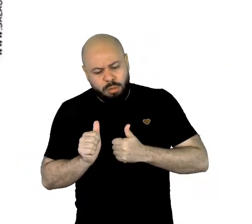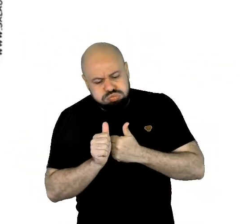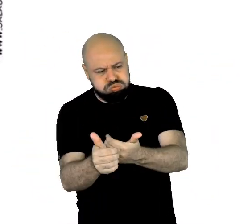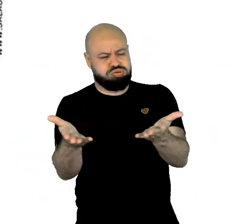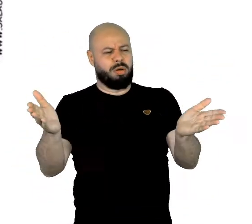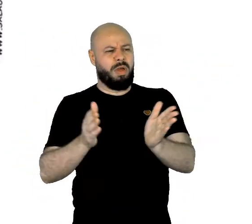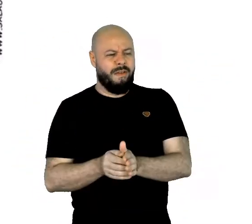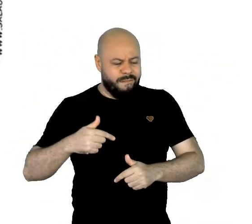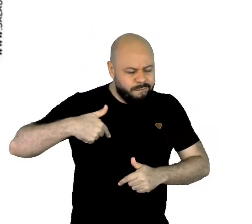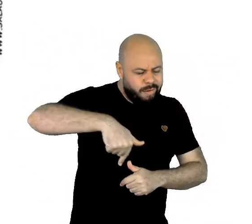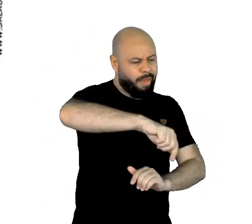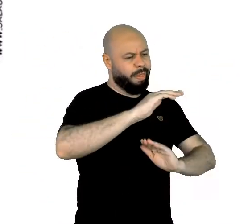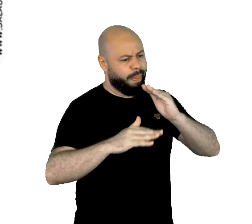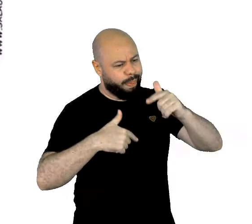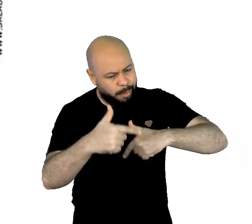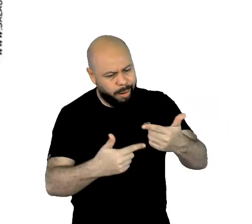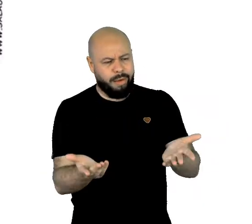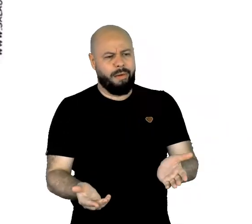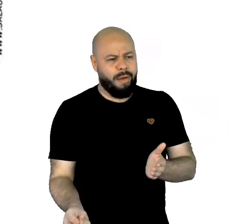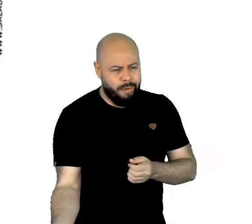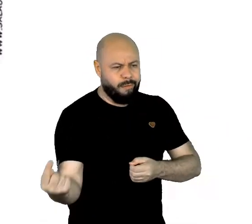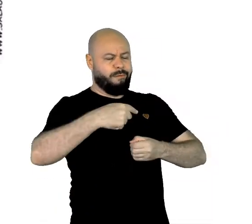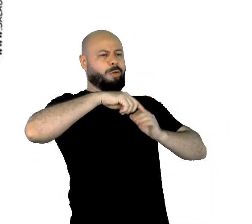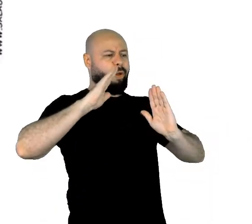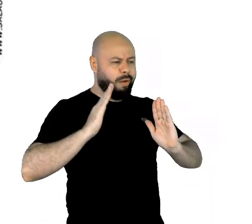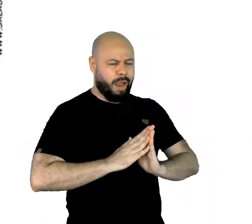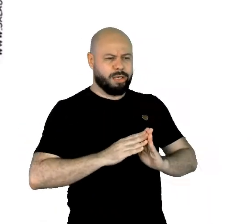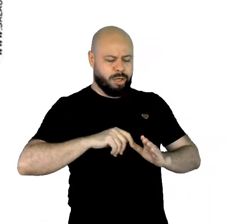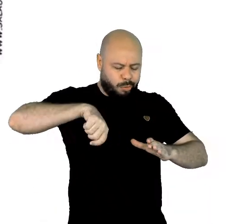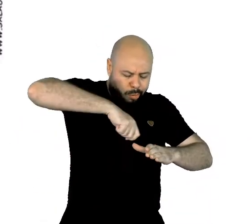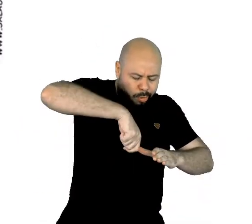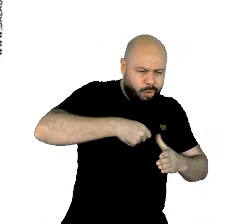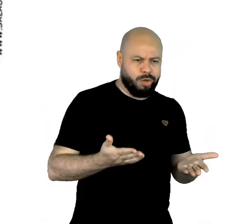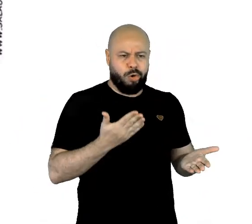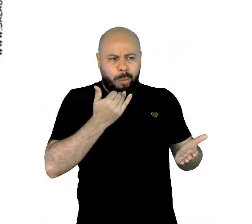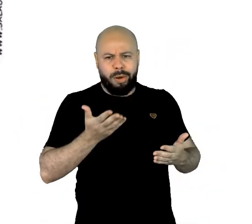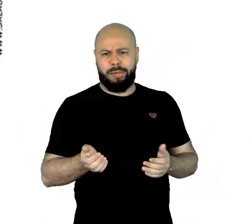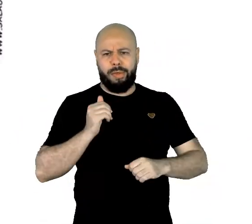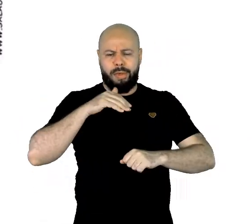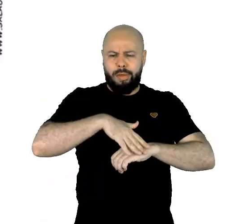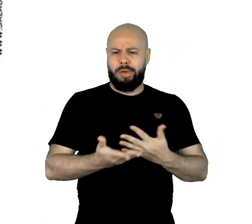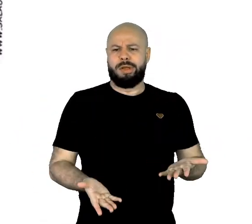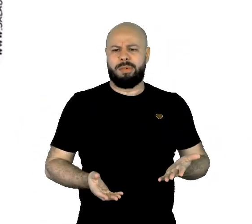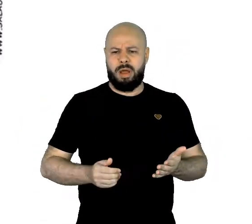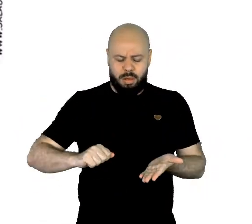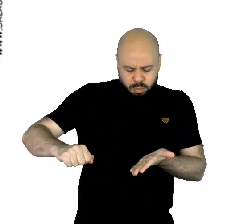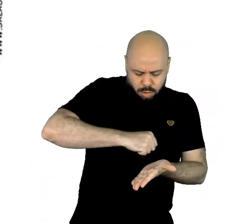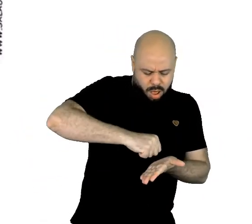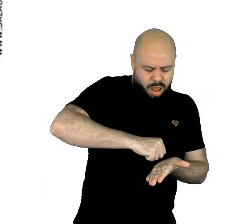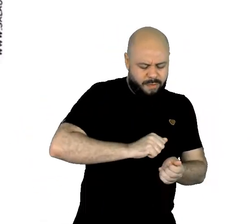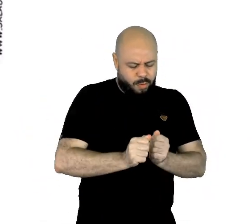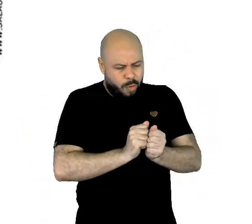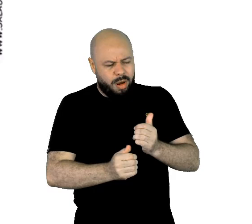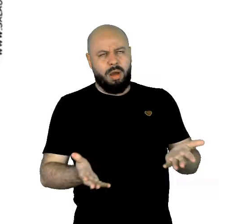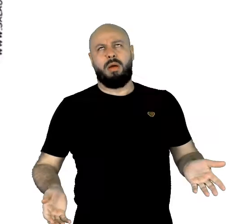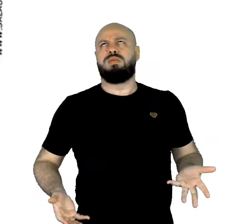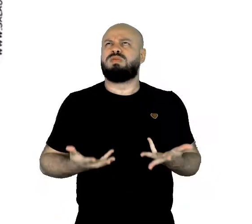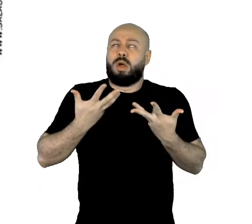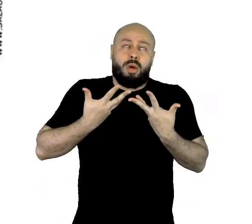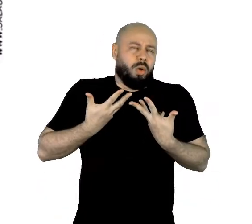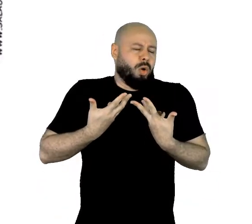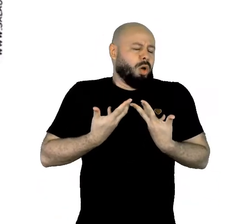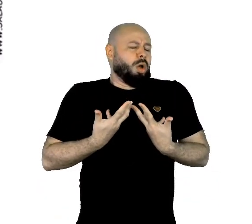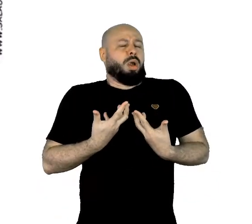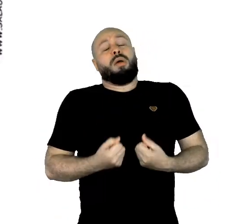para o trabalho, chego em casa, faço jantar, lavo e passo, estou